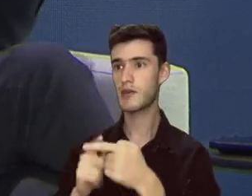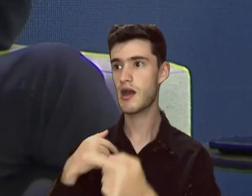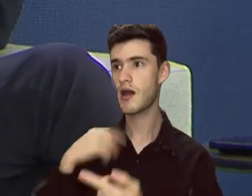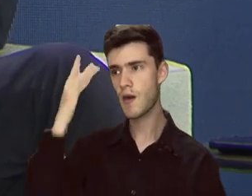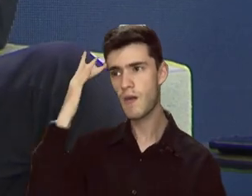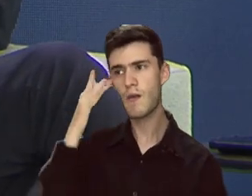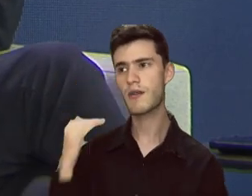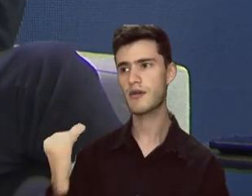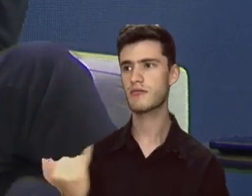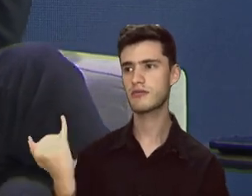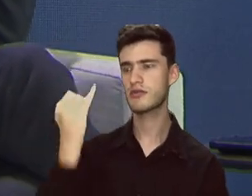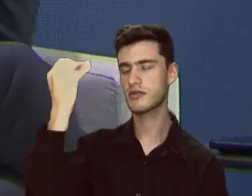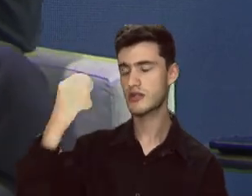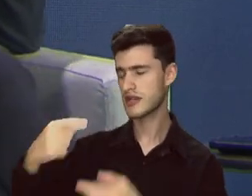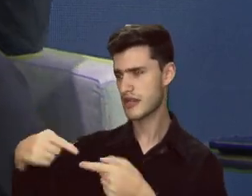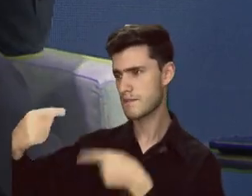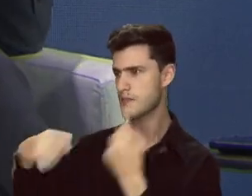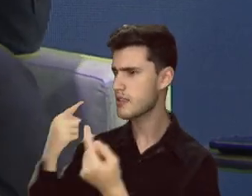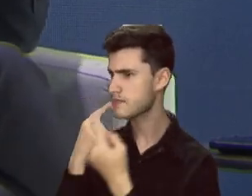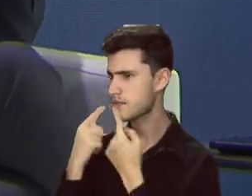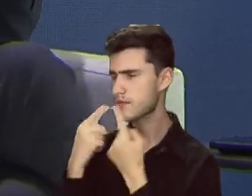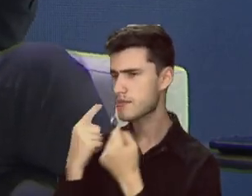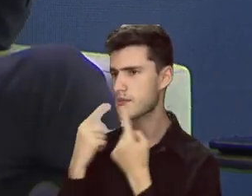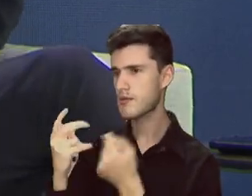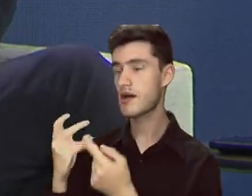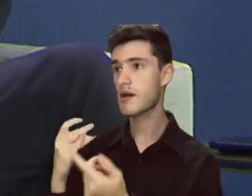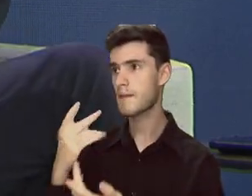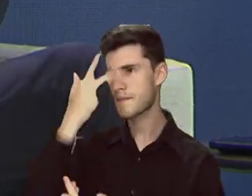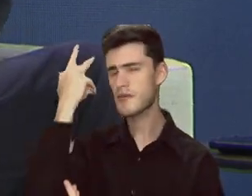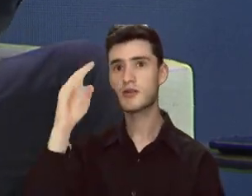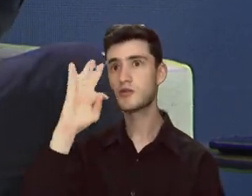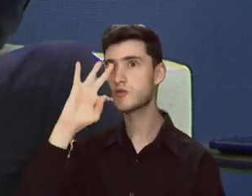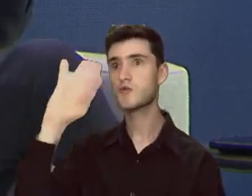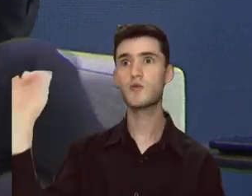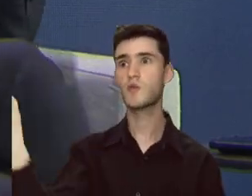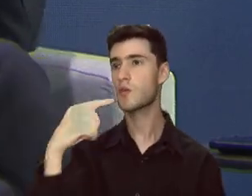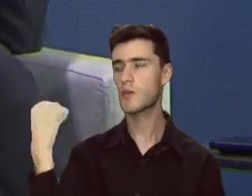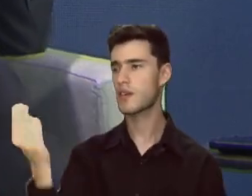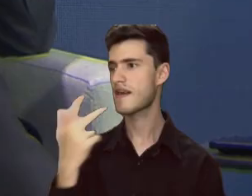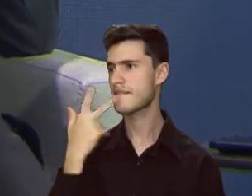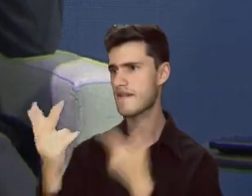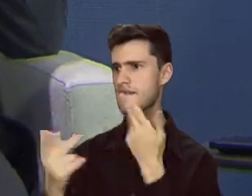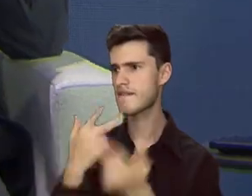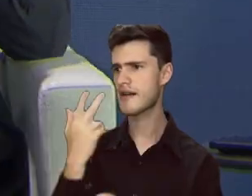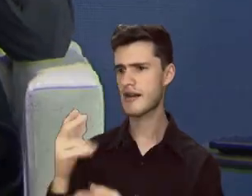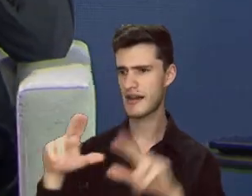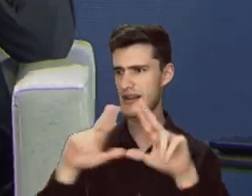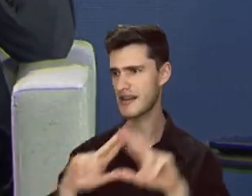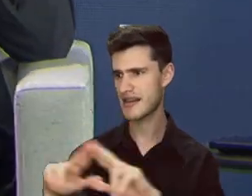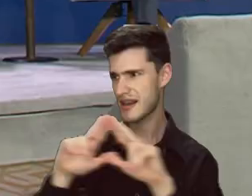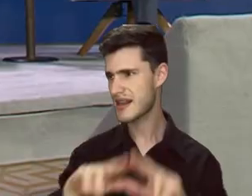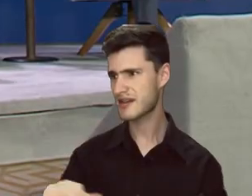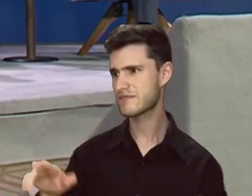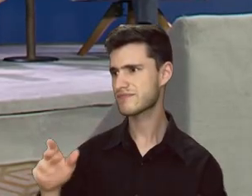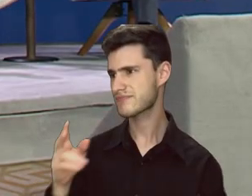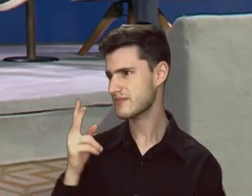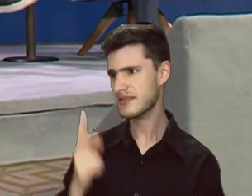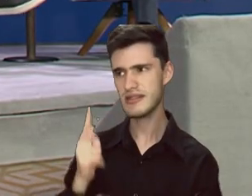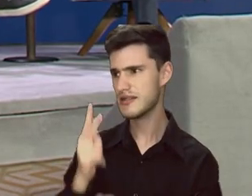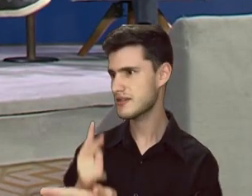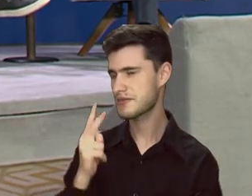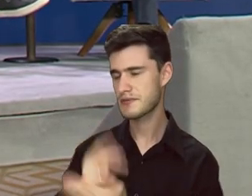ela surgirá né acho que é todo mundo fala de regenerativo Mas a partir do momento que você de fato tem uma cultura adicional